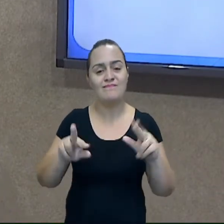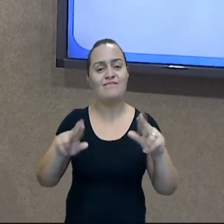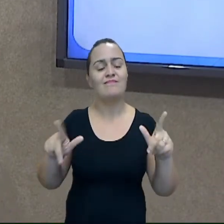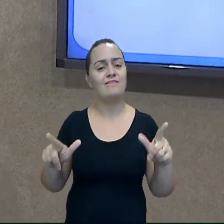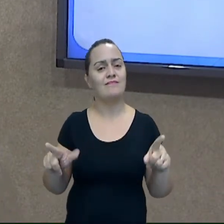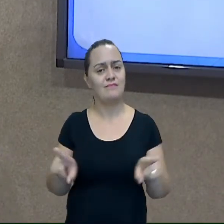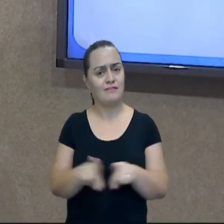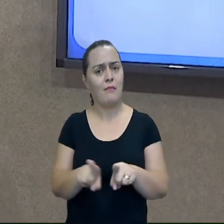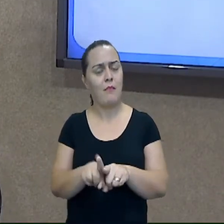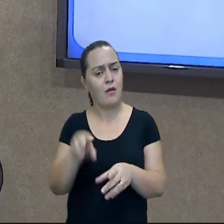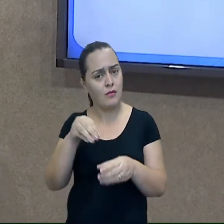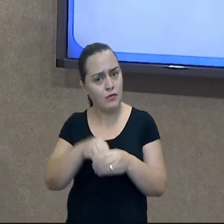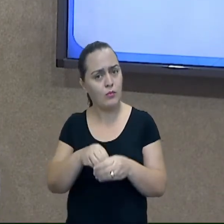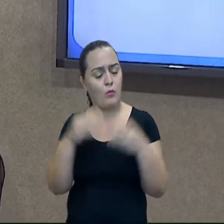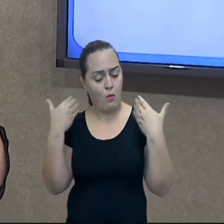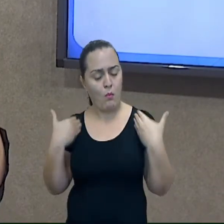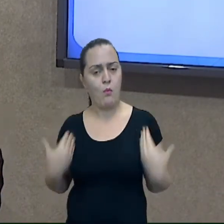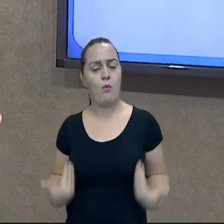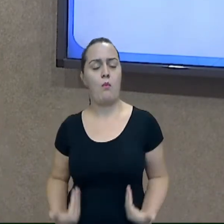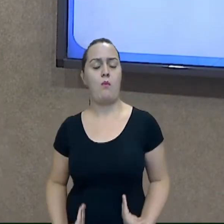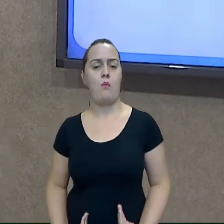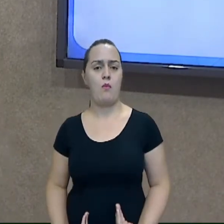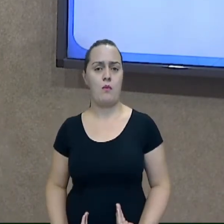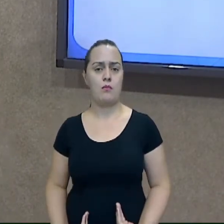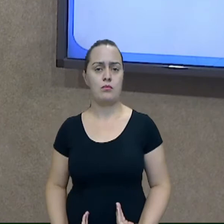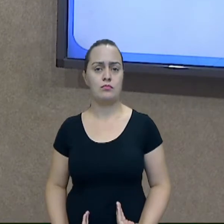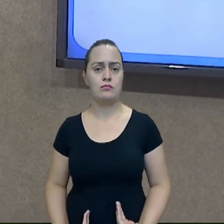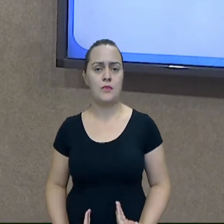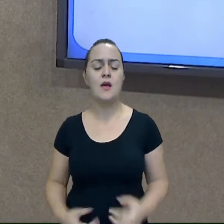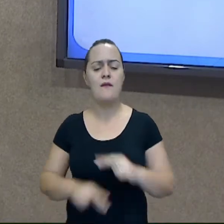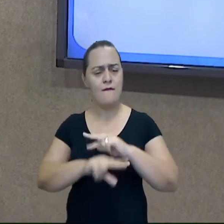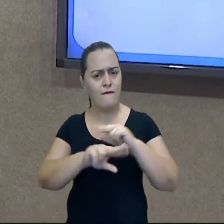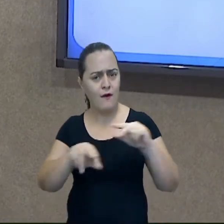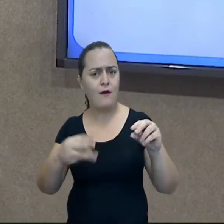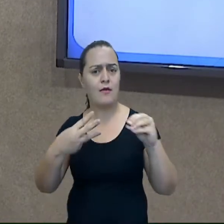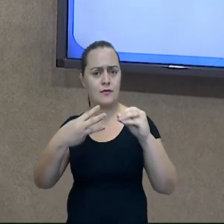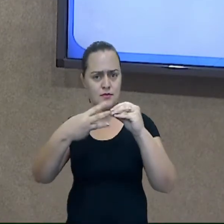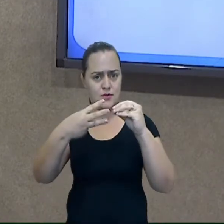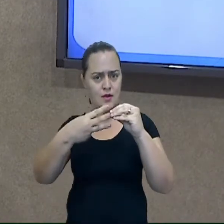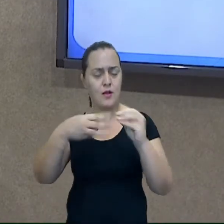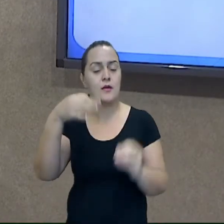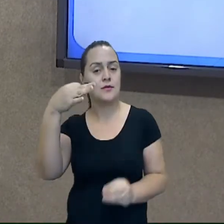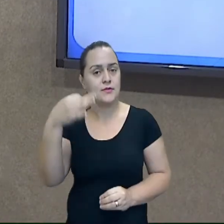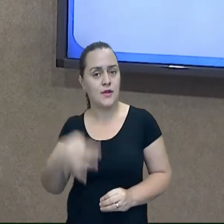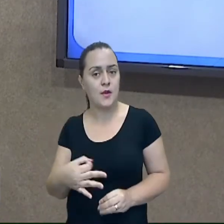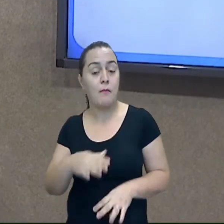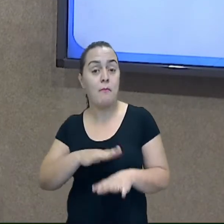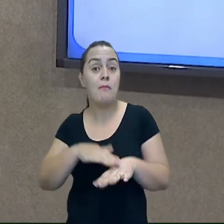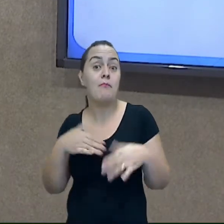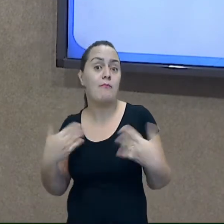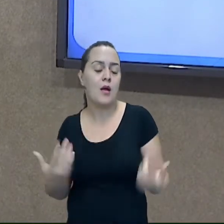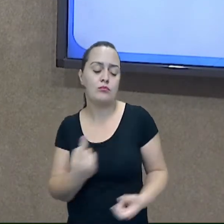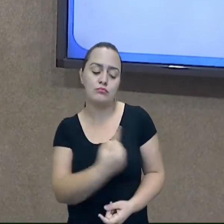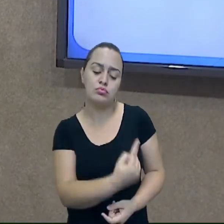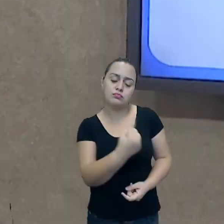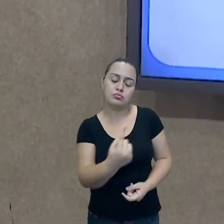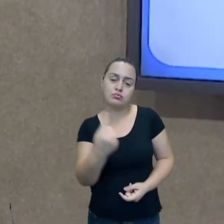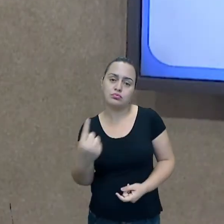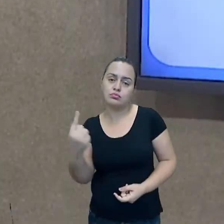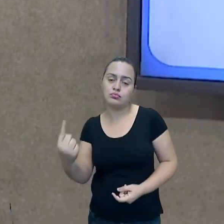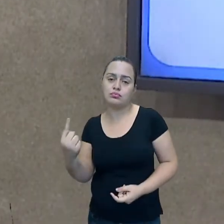diferentes, mas tem um detalhe em que todas as células vão